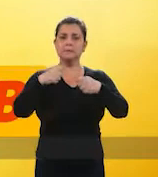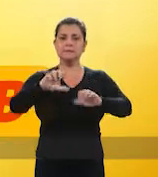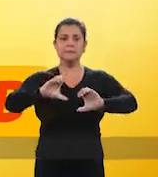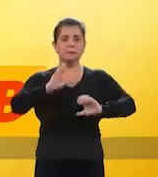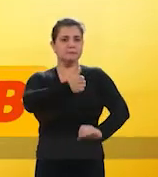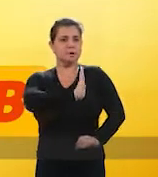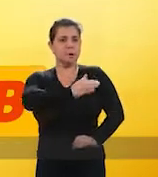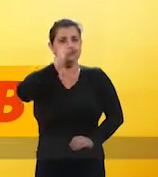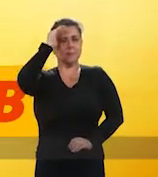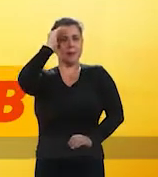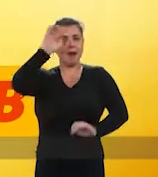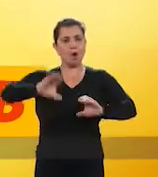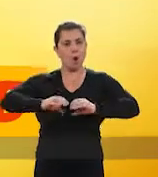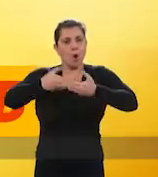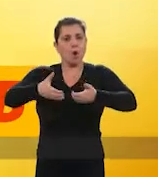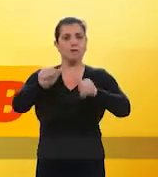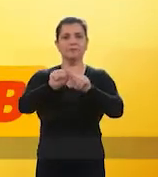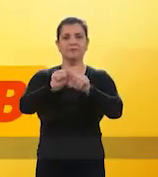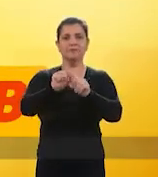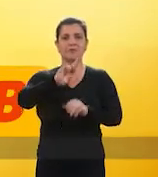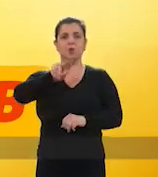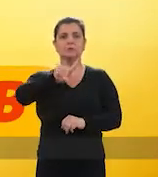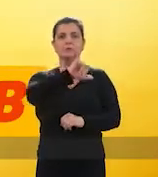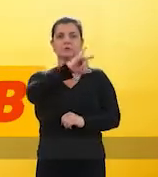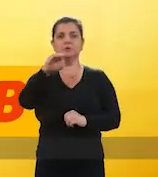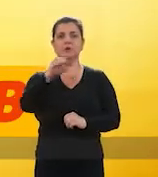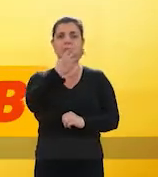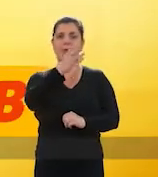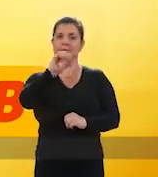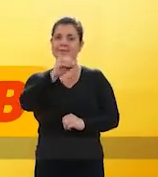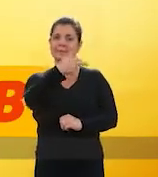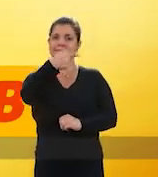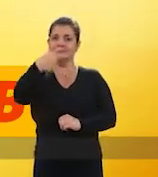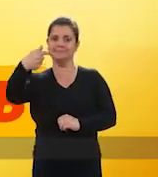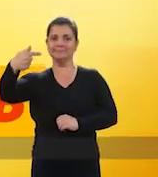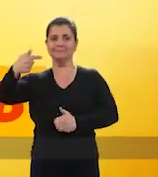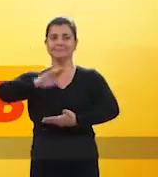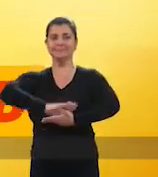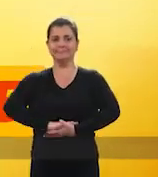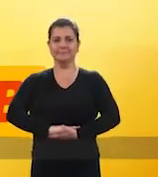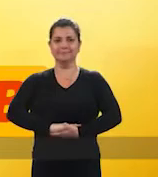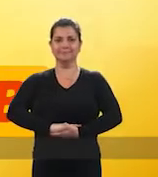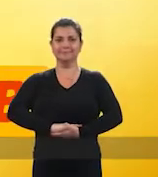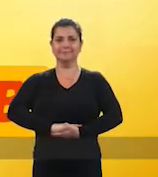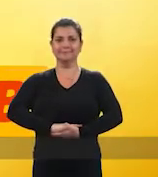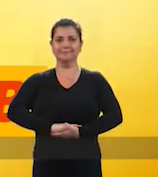é preciso ter coração para ouvir e coragem para fazer Rodrigo conte